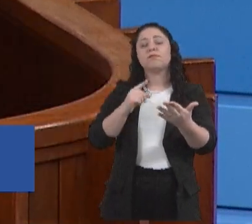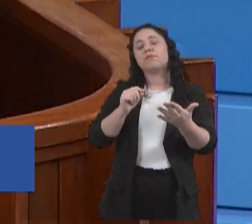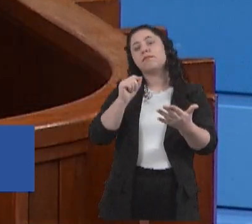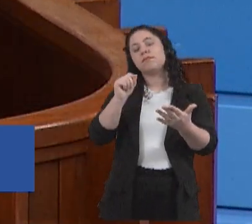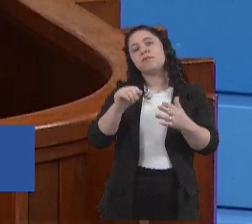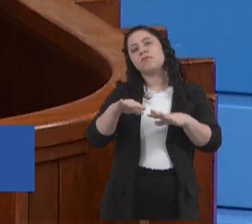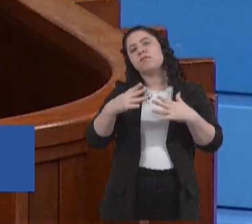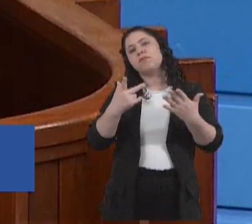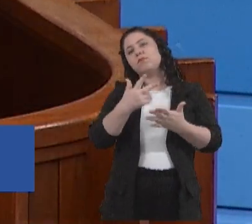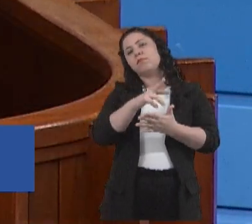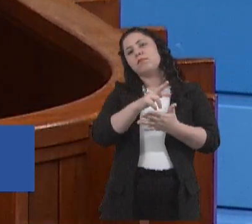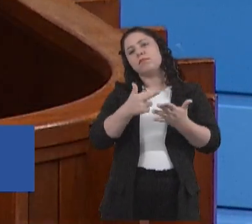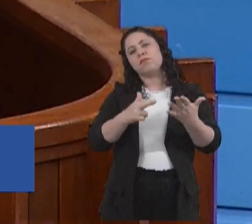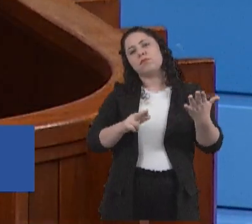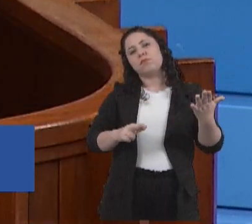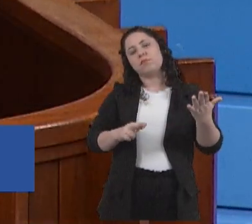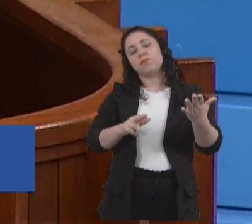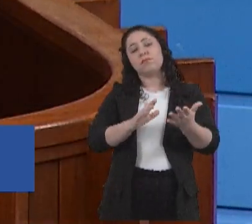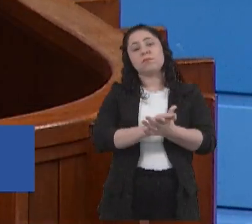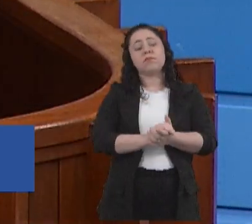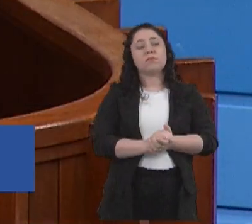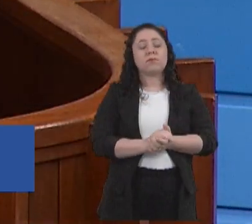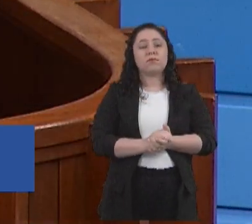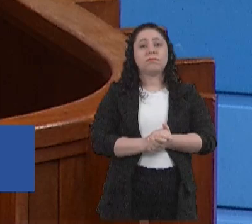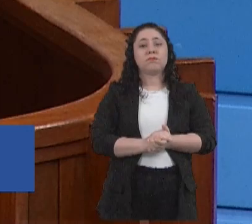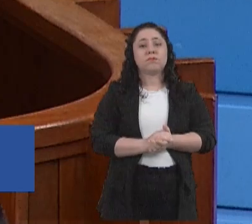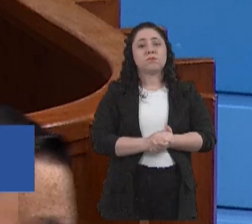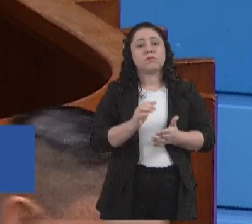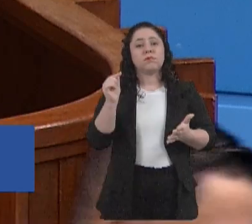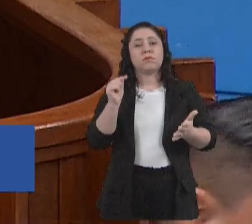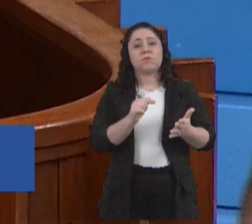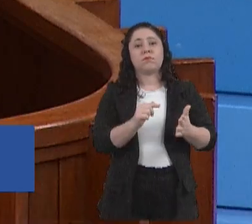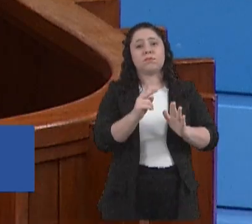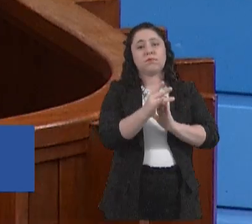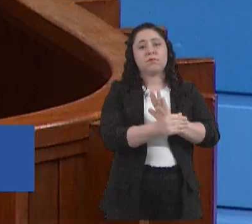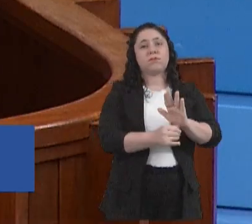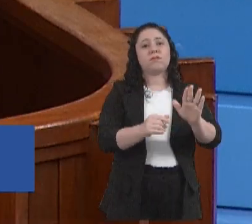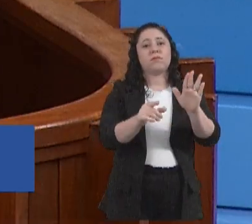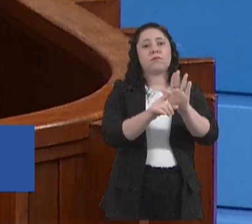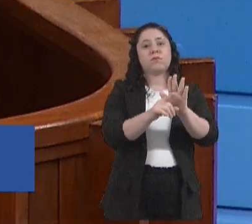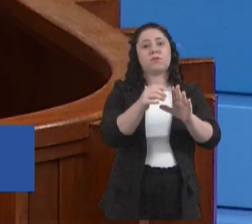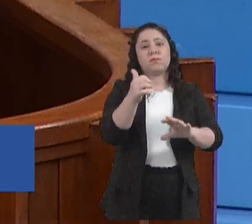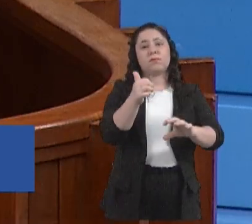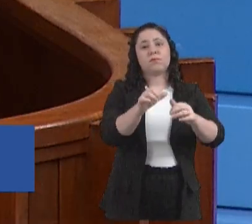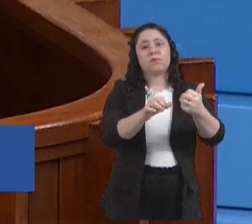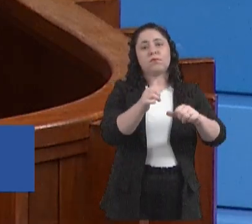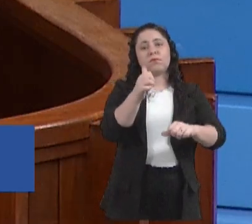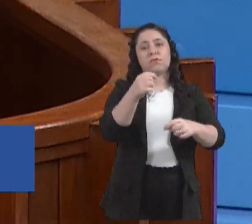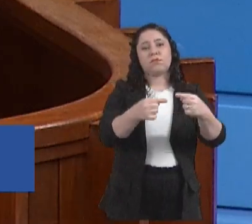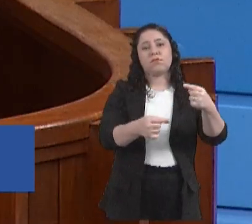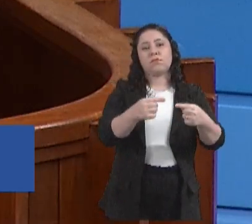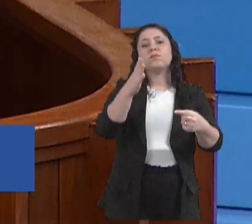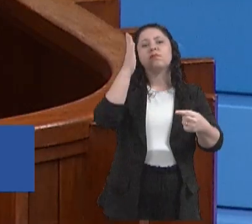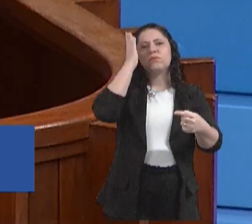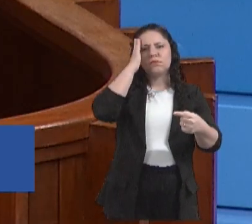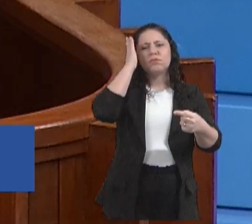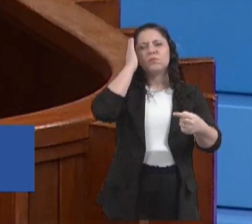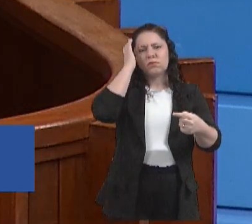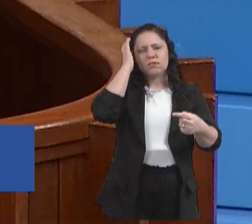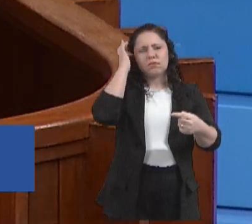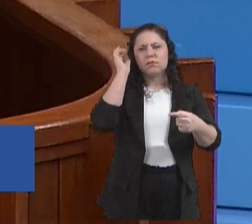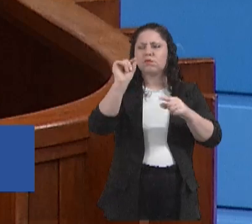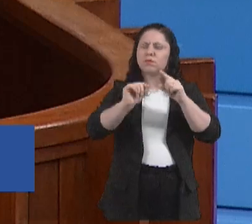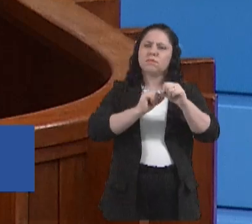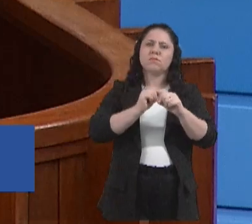e quando relatei esse projeto vai ser discutido hoje, eu sabia o que eu estava